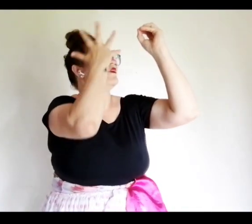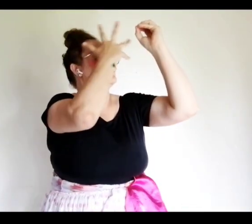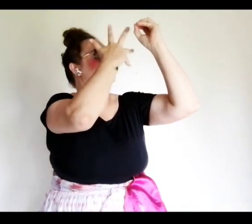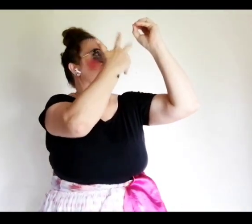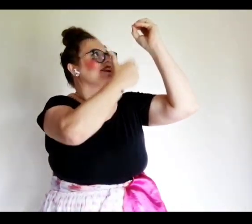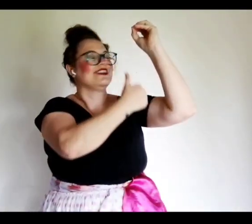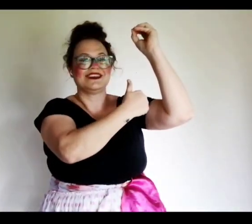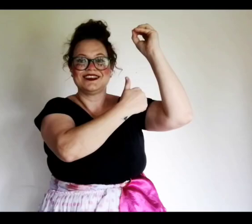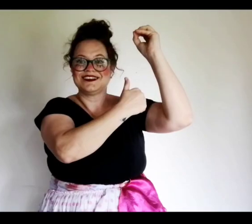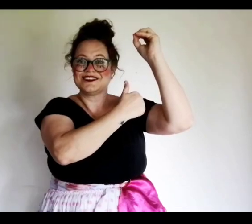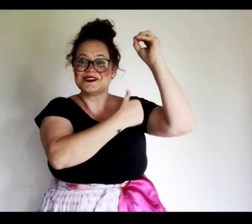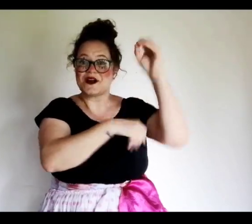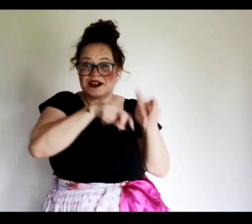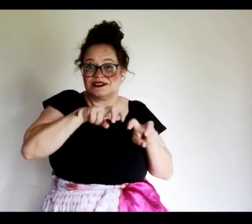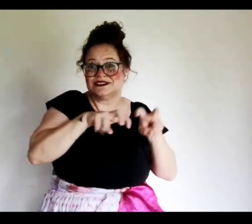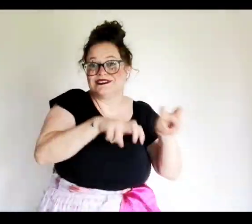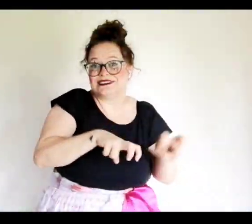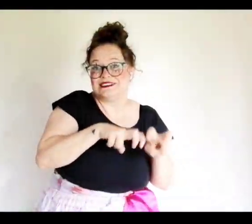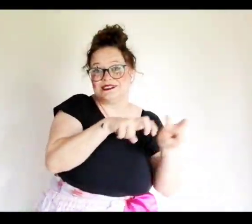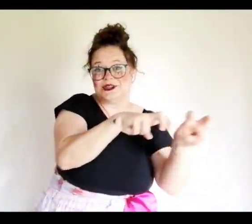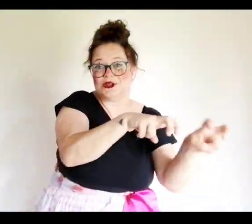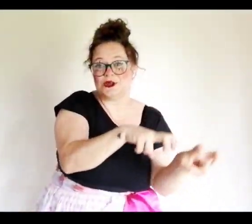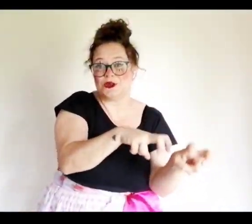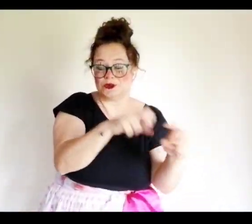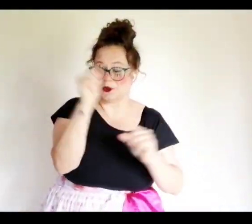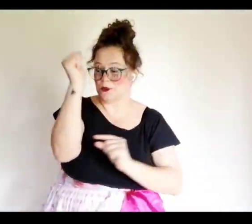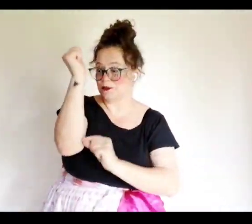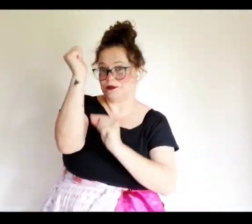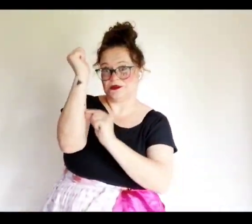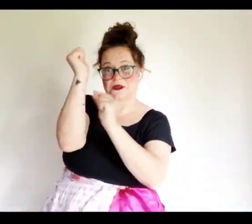belo. Sítio do Pica-Pau